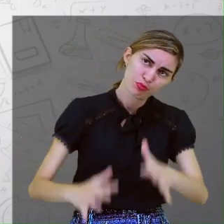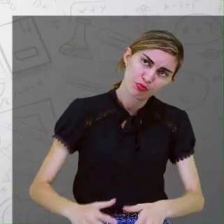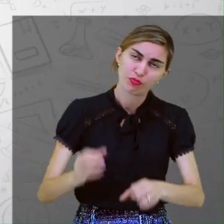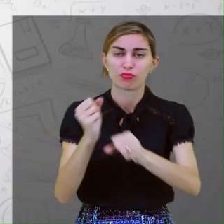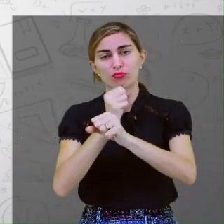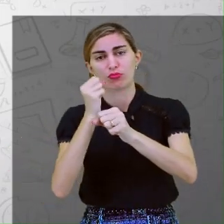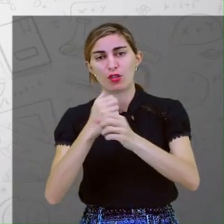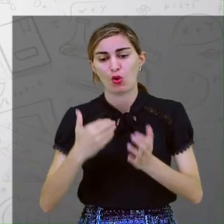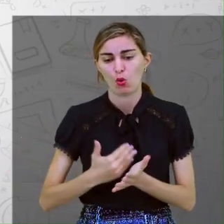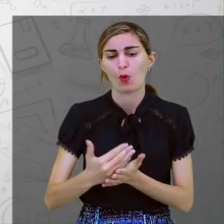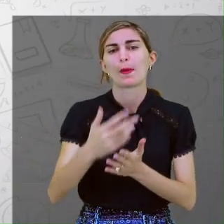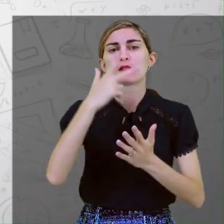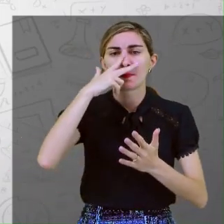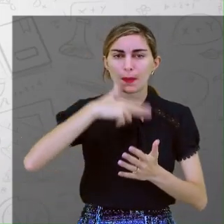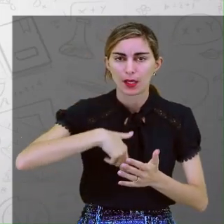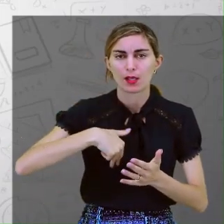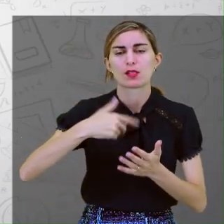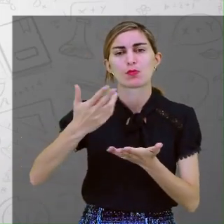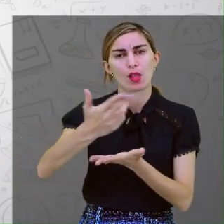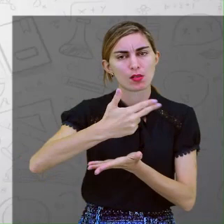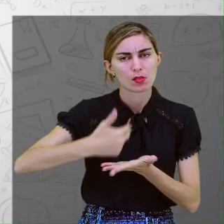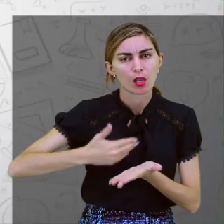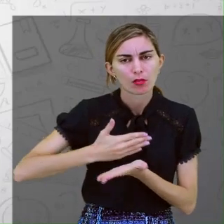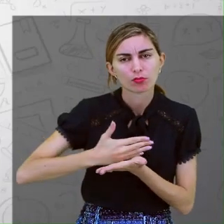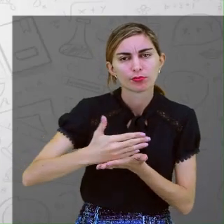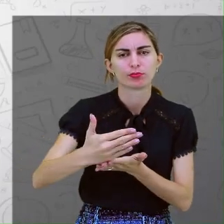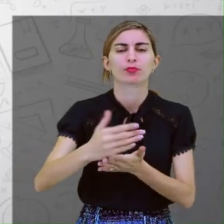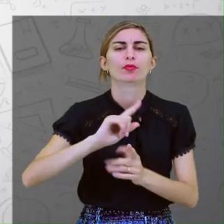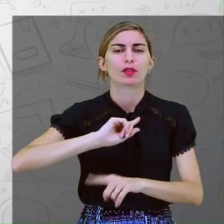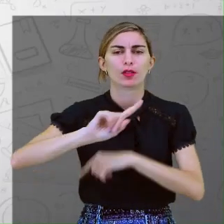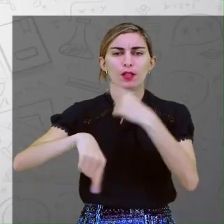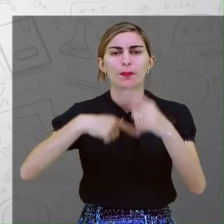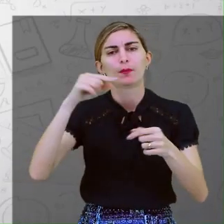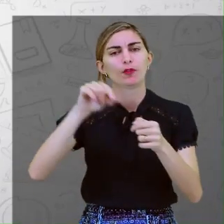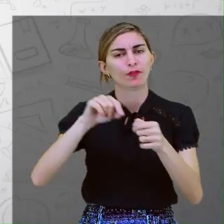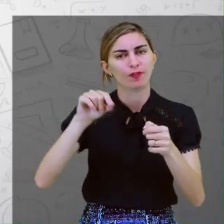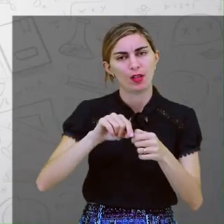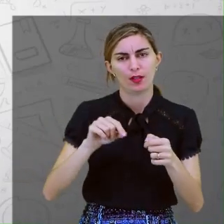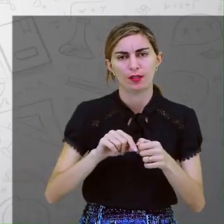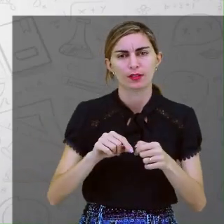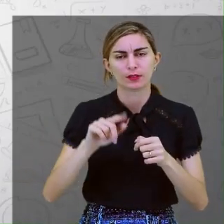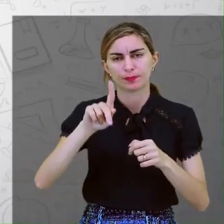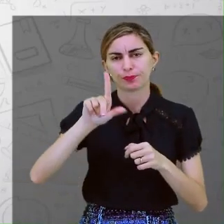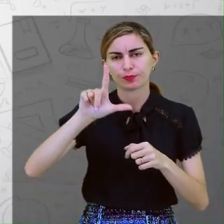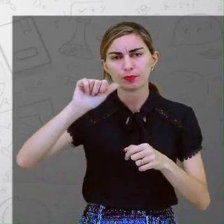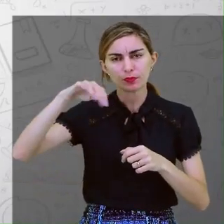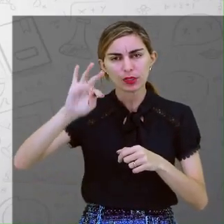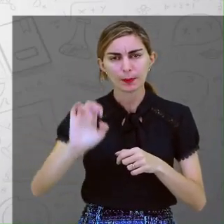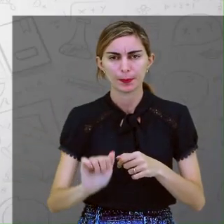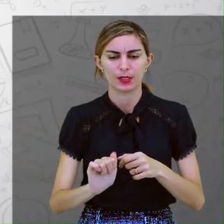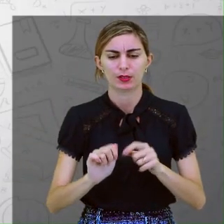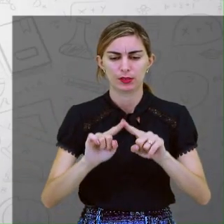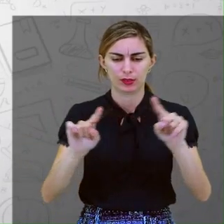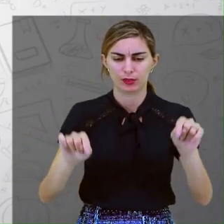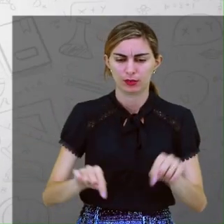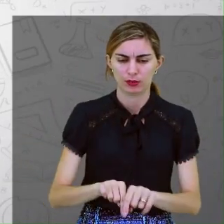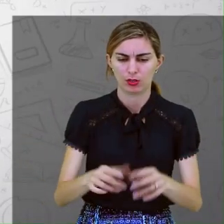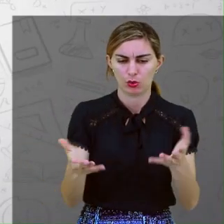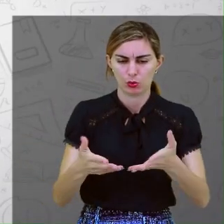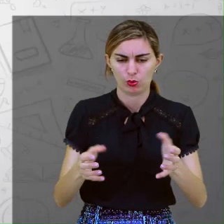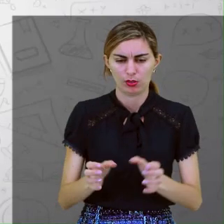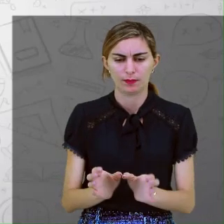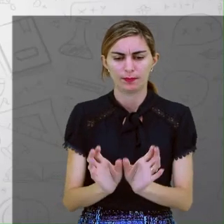a gente parte daquela planta inicial e depois faz a planta de layout, tá?